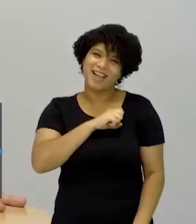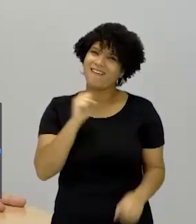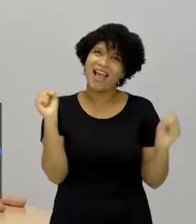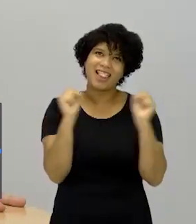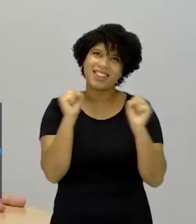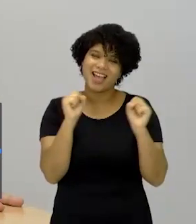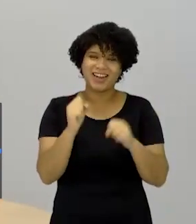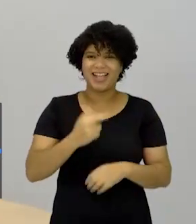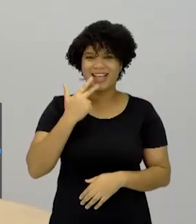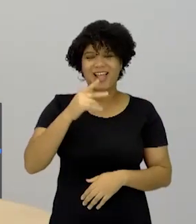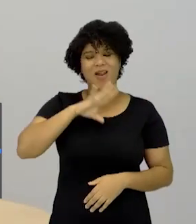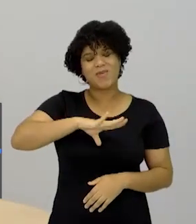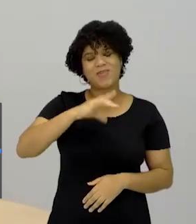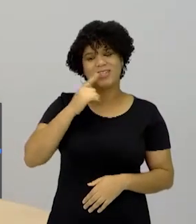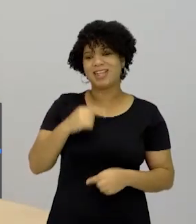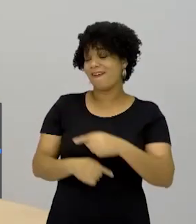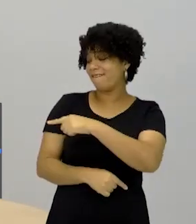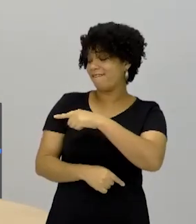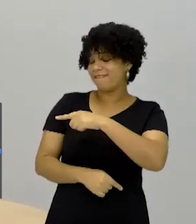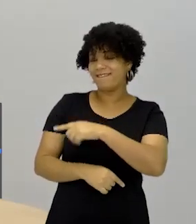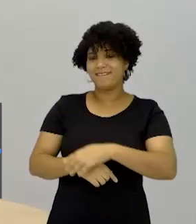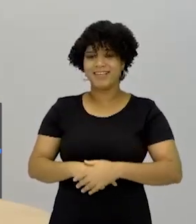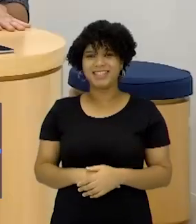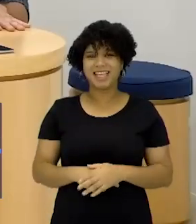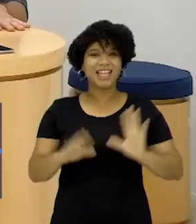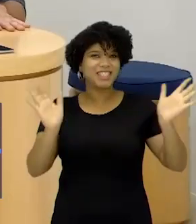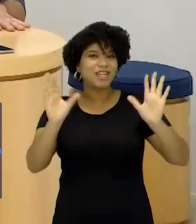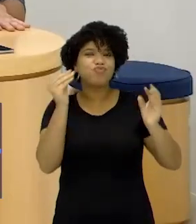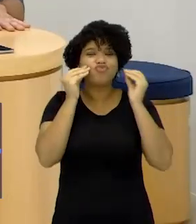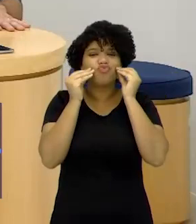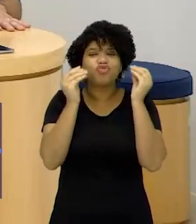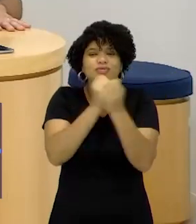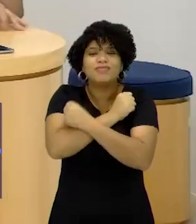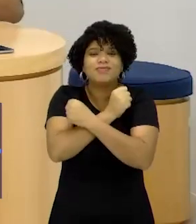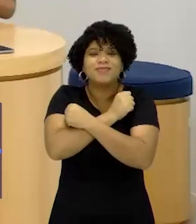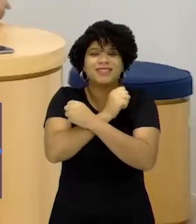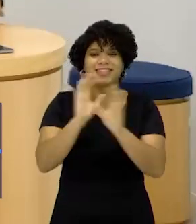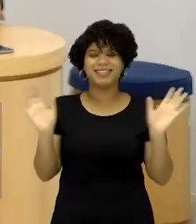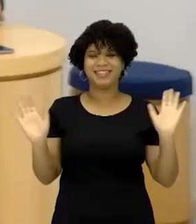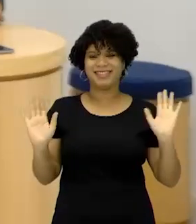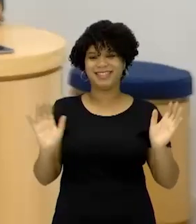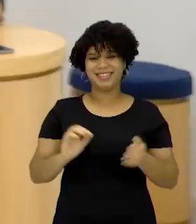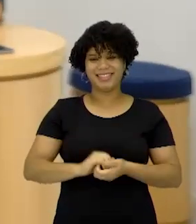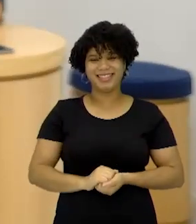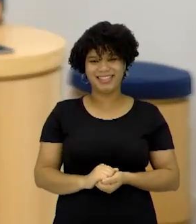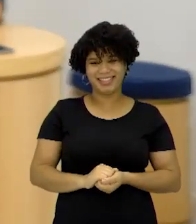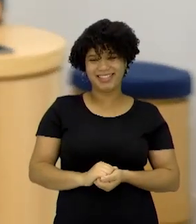Portuguesa, CMSP_EM. E é isso. Até mais. Um grande abraço. Tchau, tchau. Valeu. Tchau, gente.